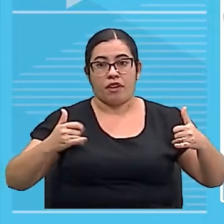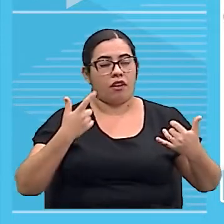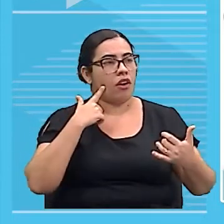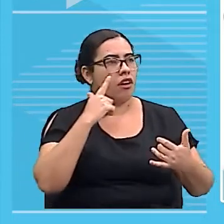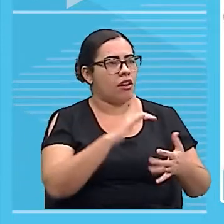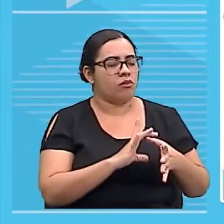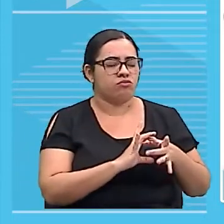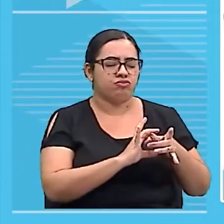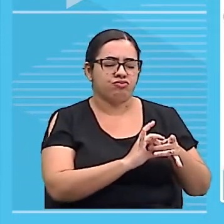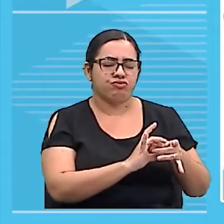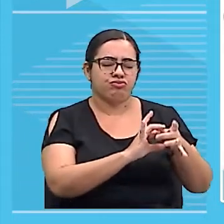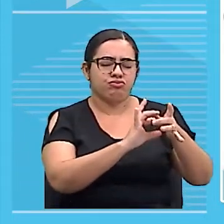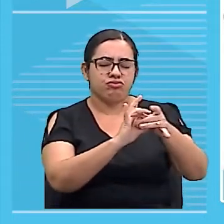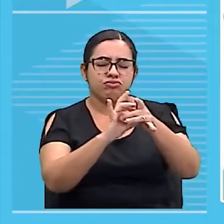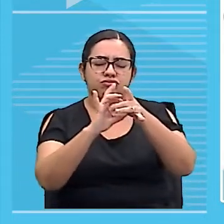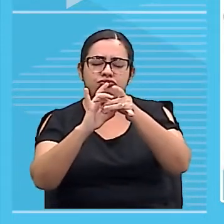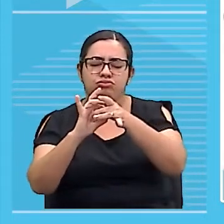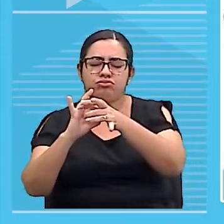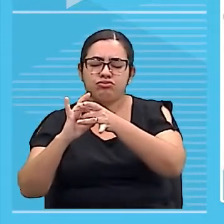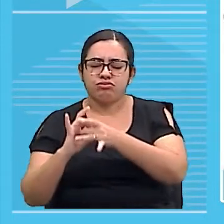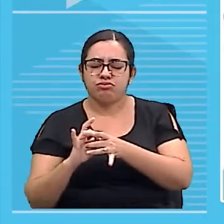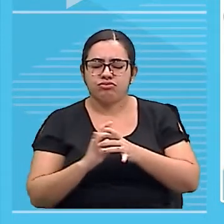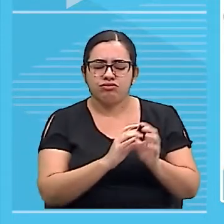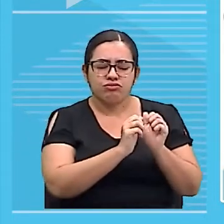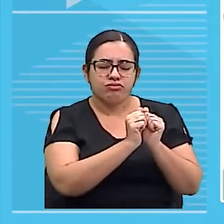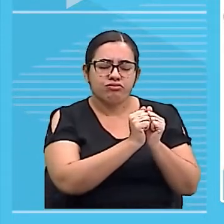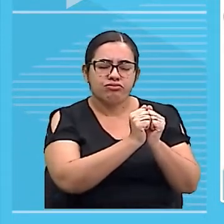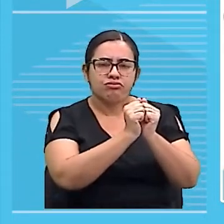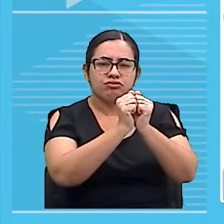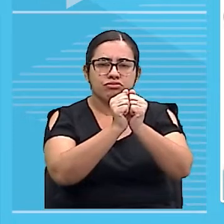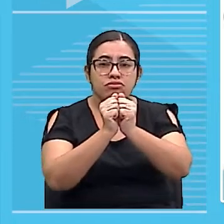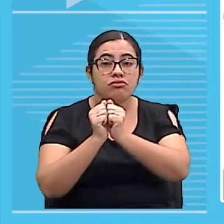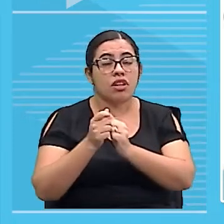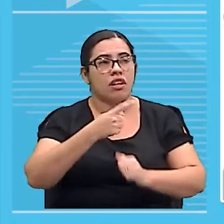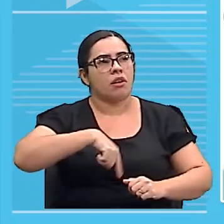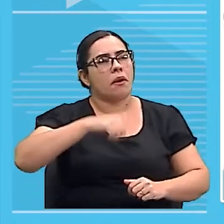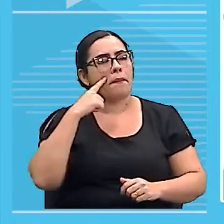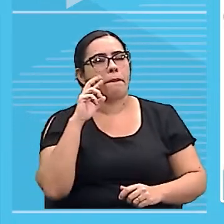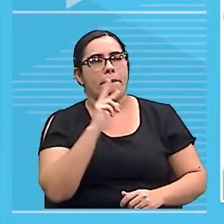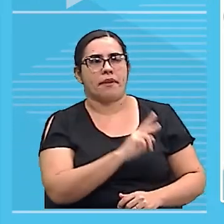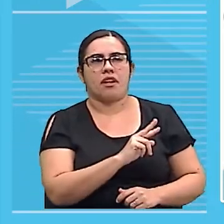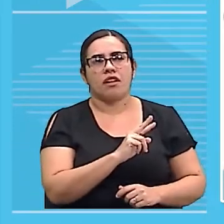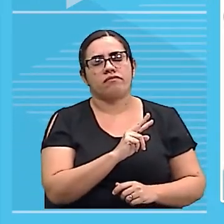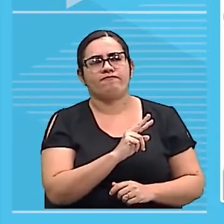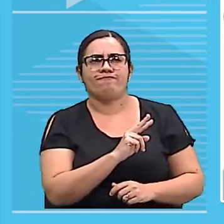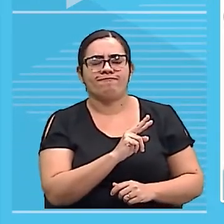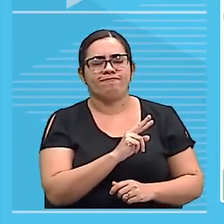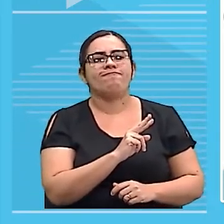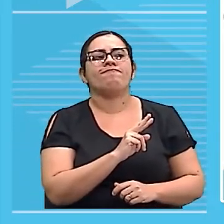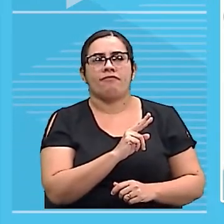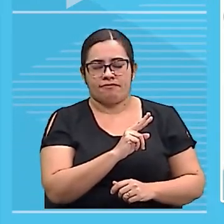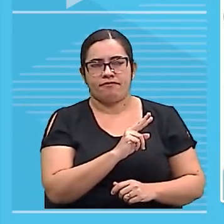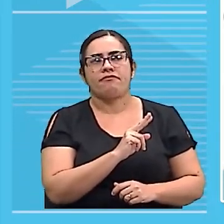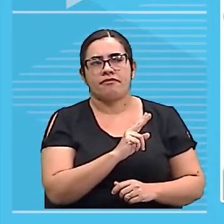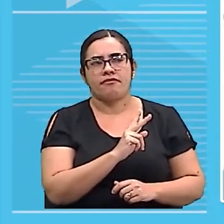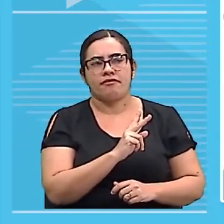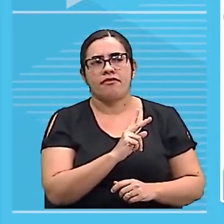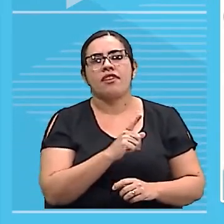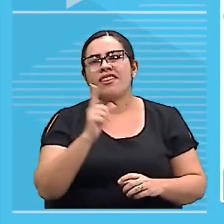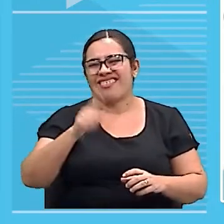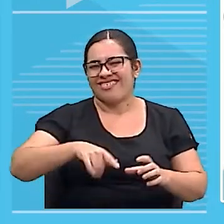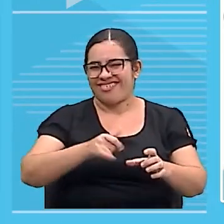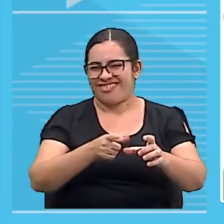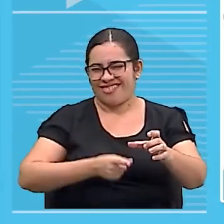um ao lado do outro e por eles eu posso dizer que passa a mesma